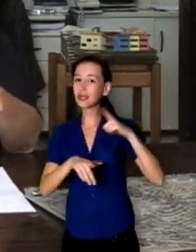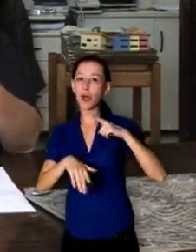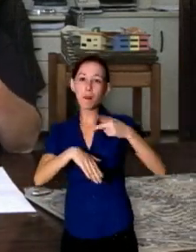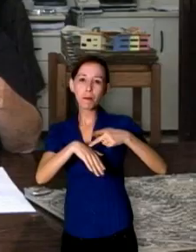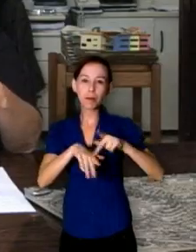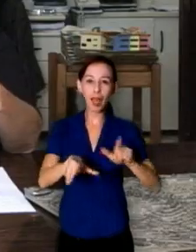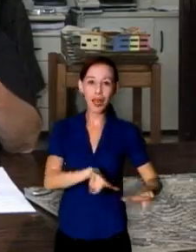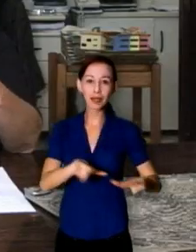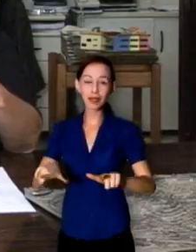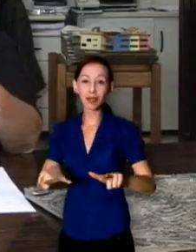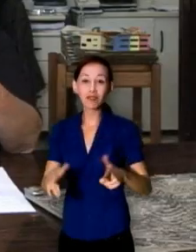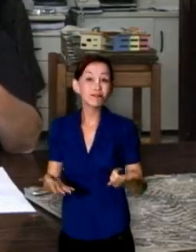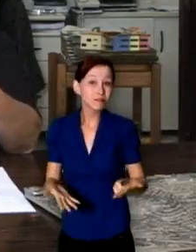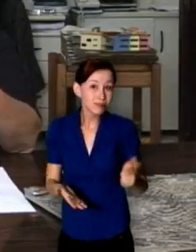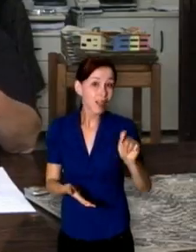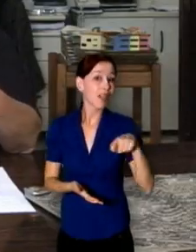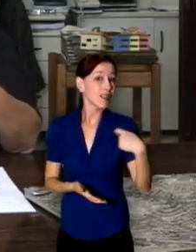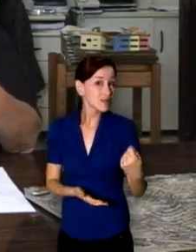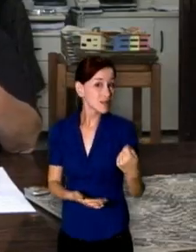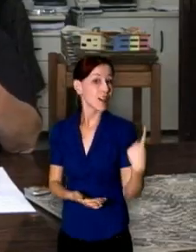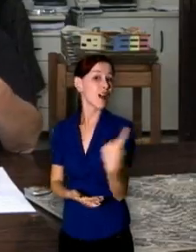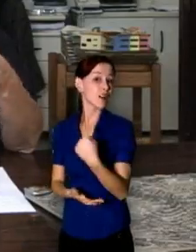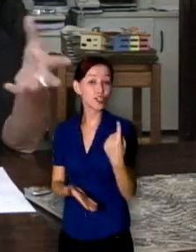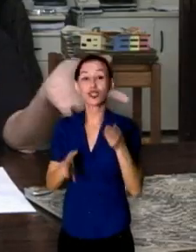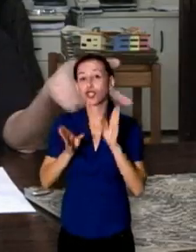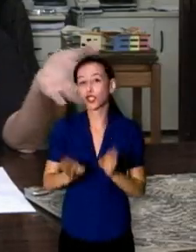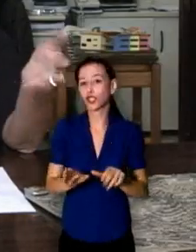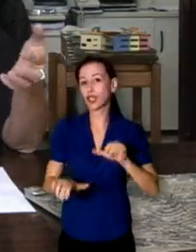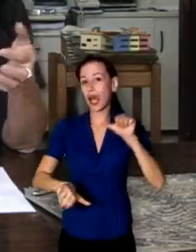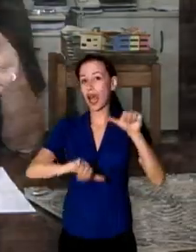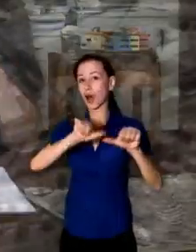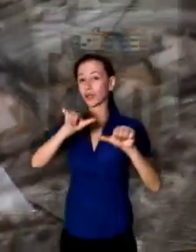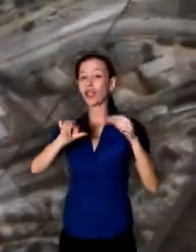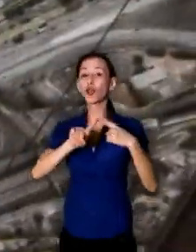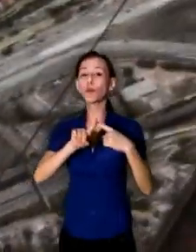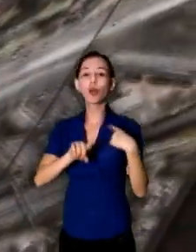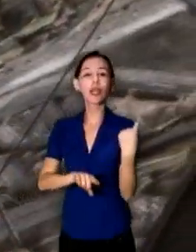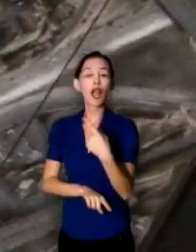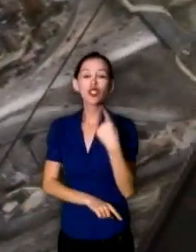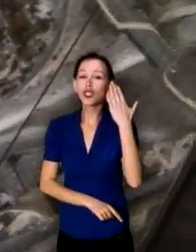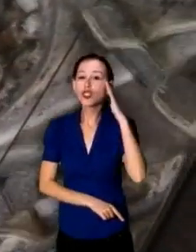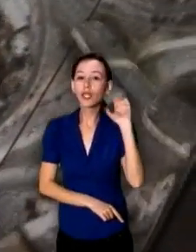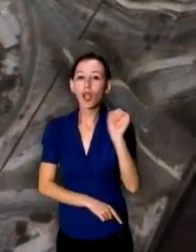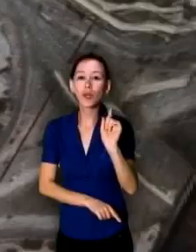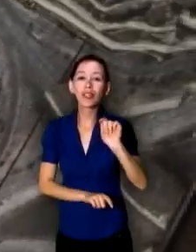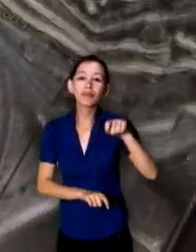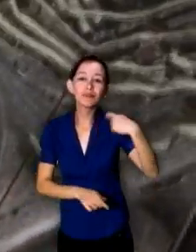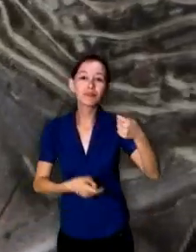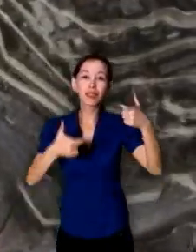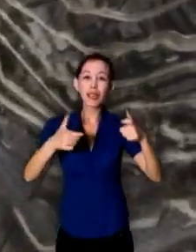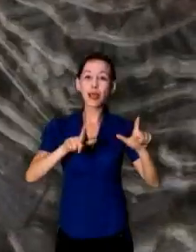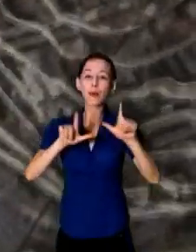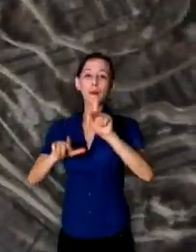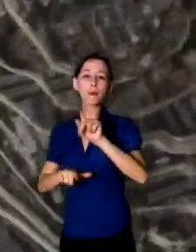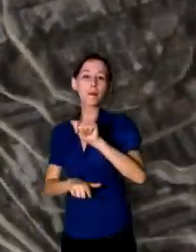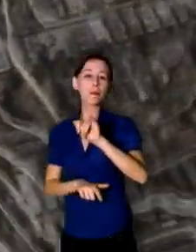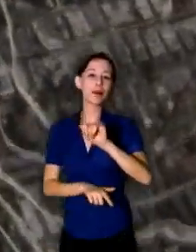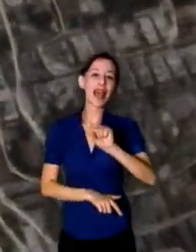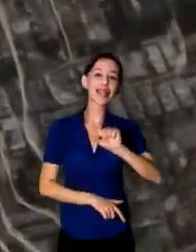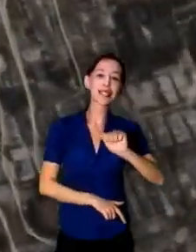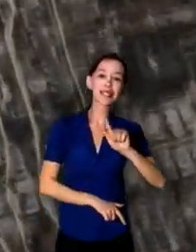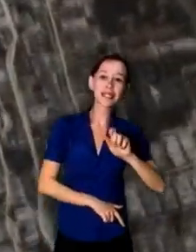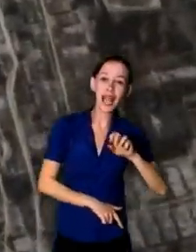mais crueldade o meio urbano, talvez porque a gente não entenda que aquela é a paisagem que nós vivemos,